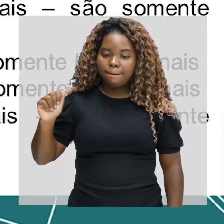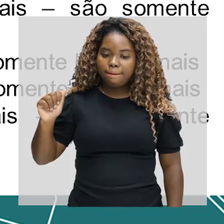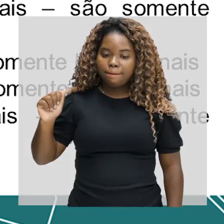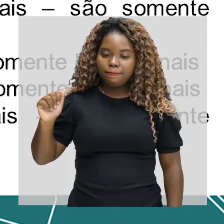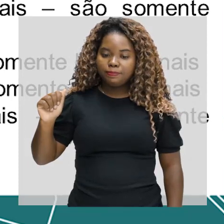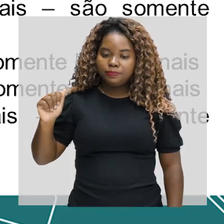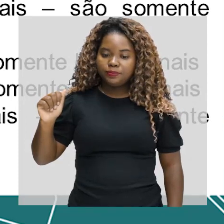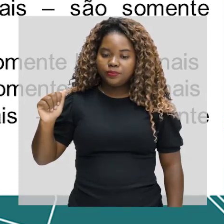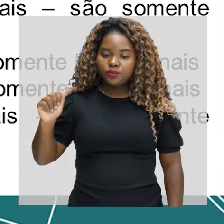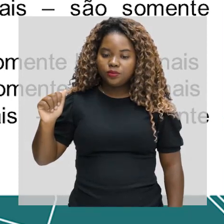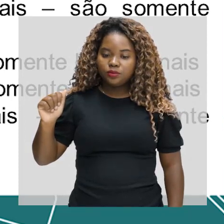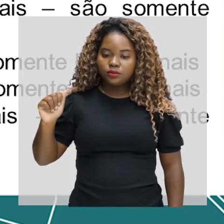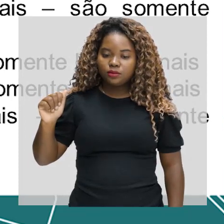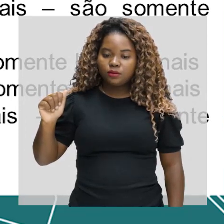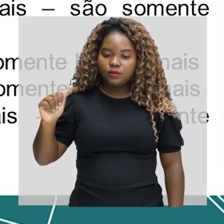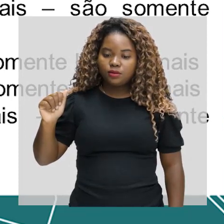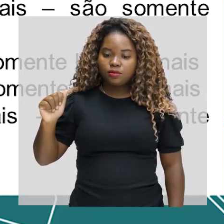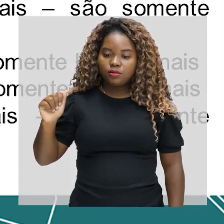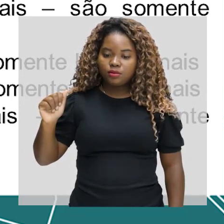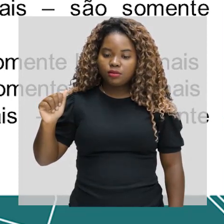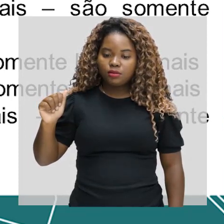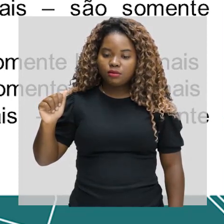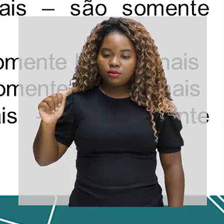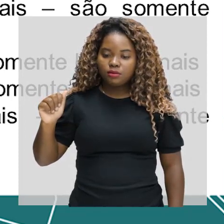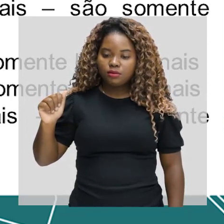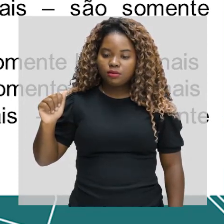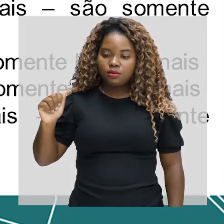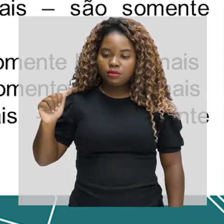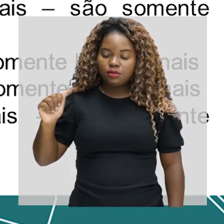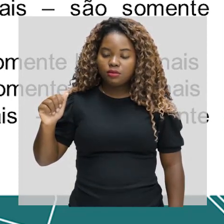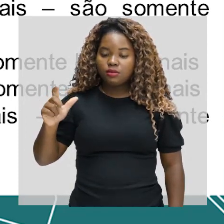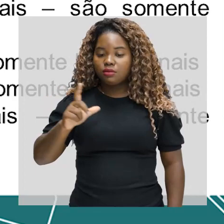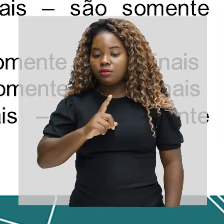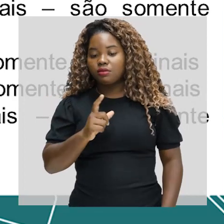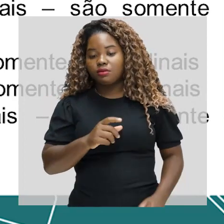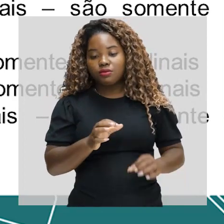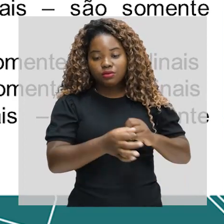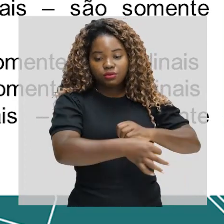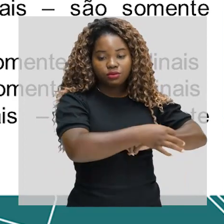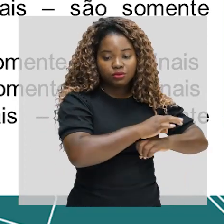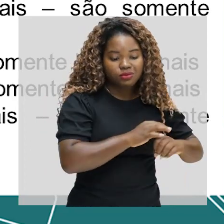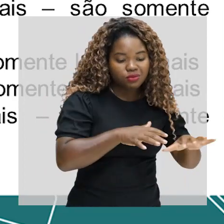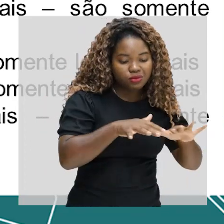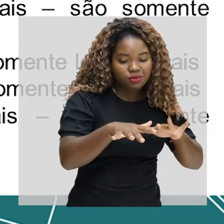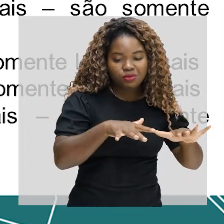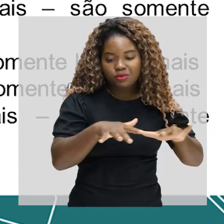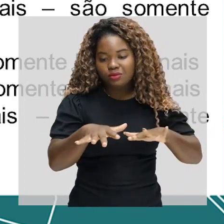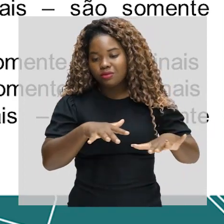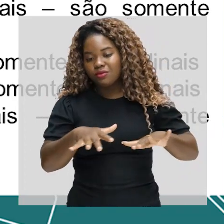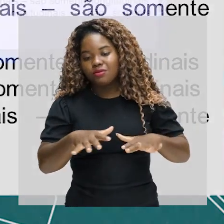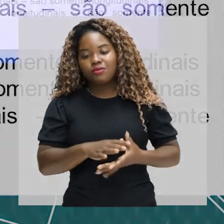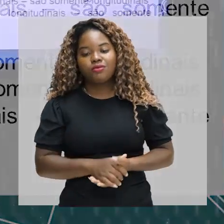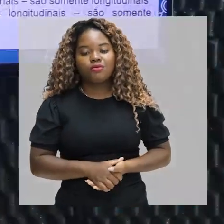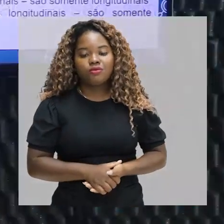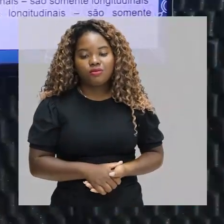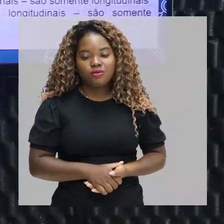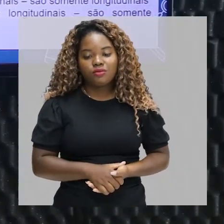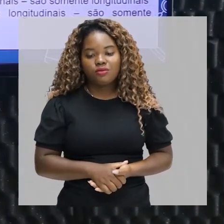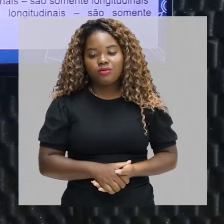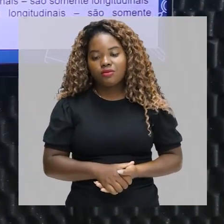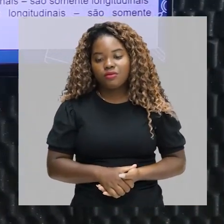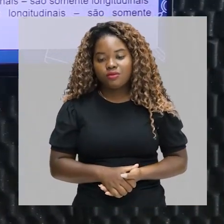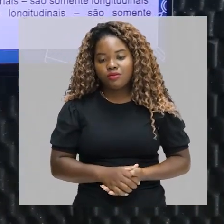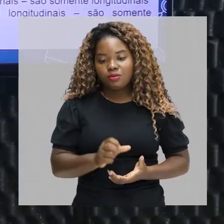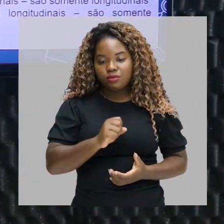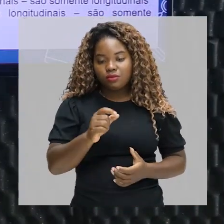fluidos são somente longitudinais. Meio fluido, ó, as partículas elas se movem, tá ok? Então, se